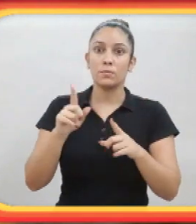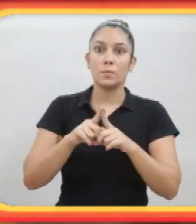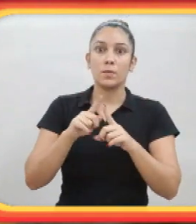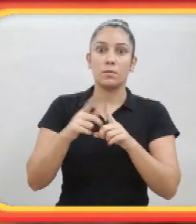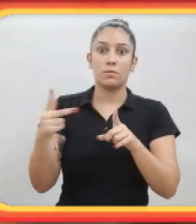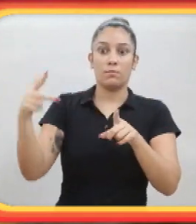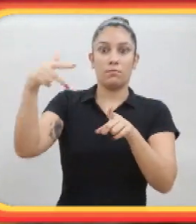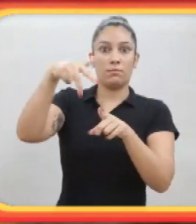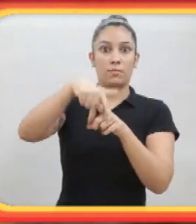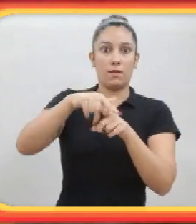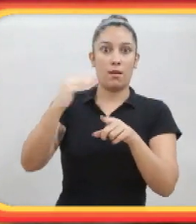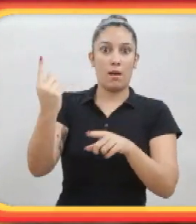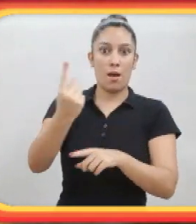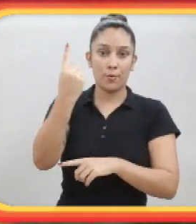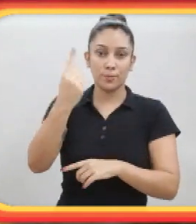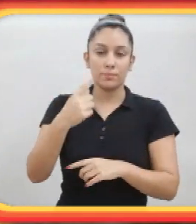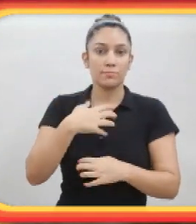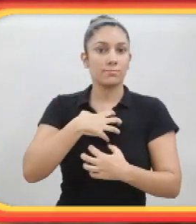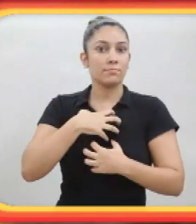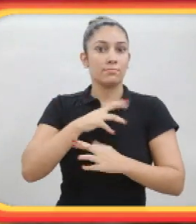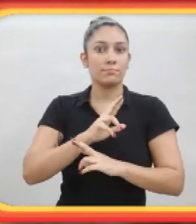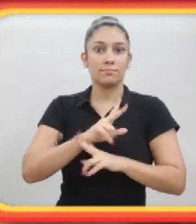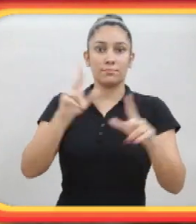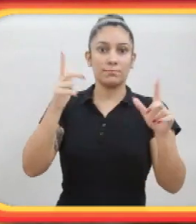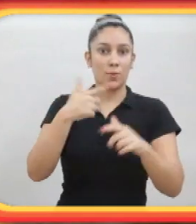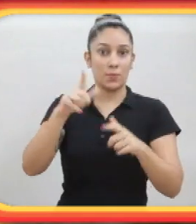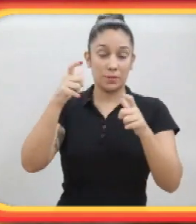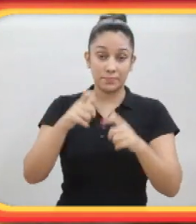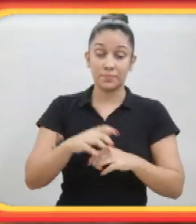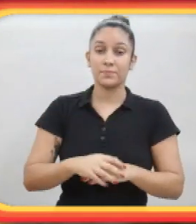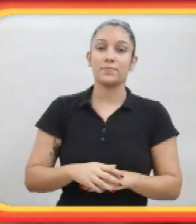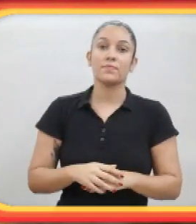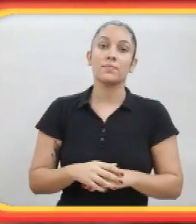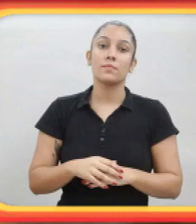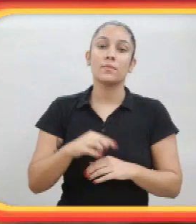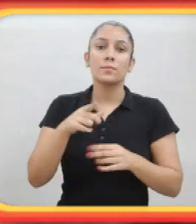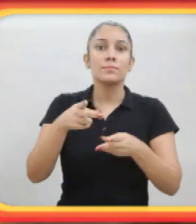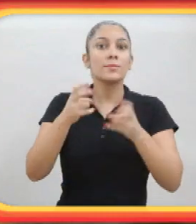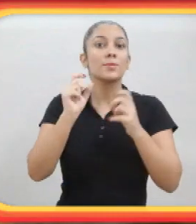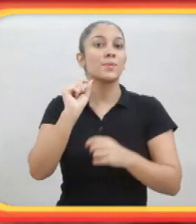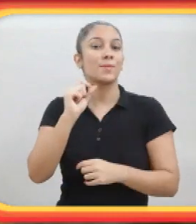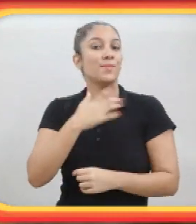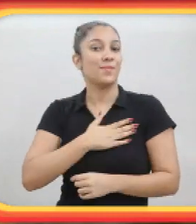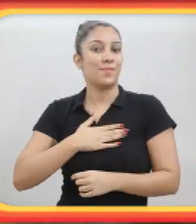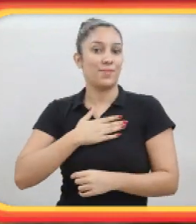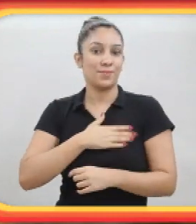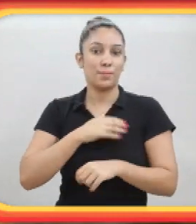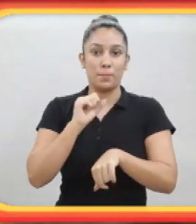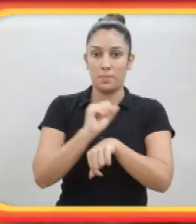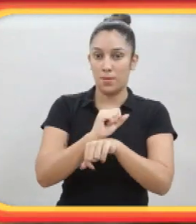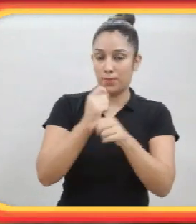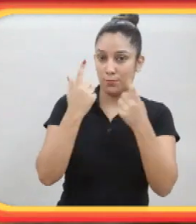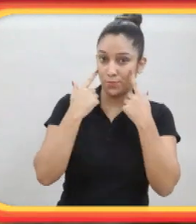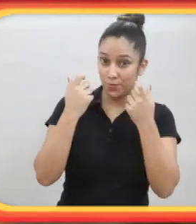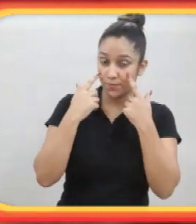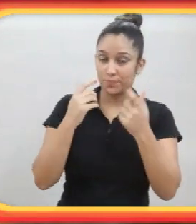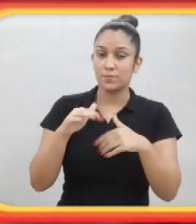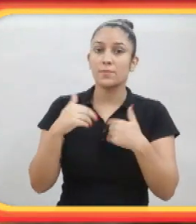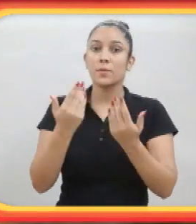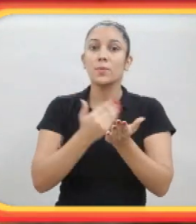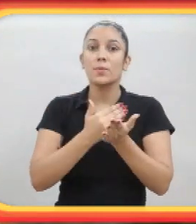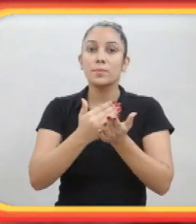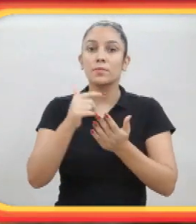aí, quando ela percebeu que estava batendo vento nela, que ela estava alta, que ela estava num